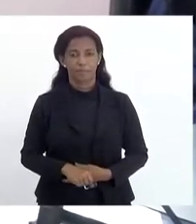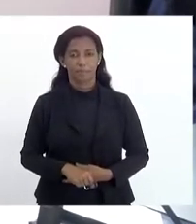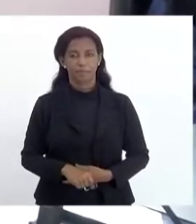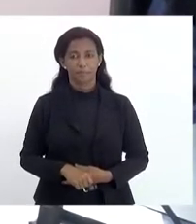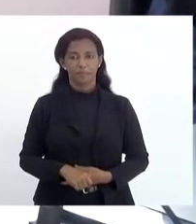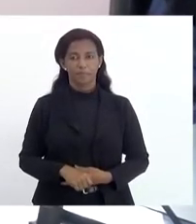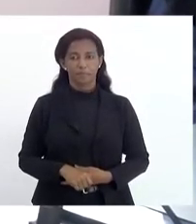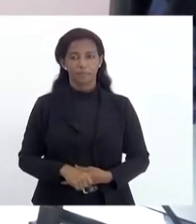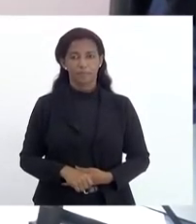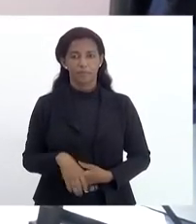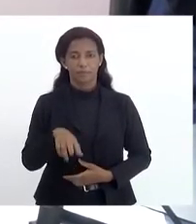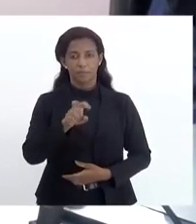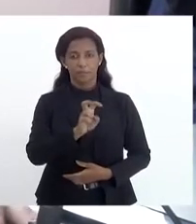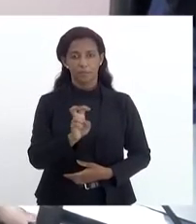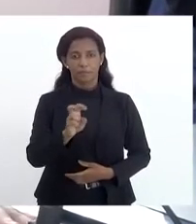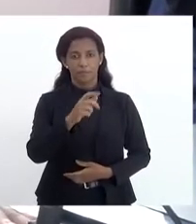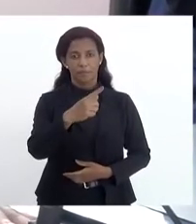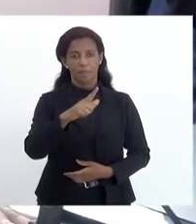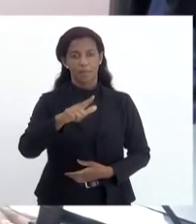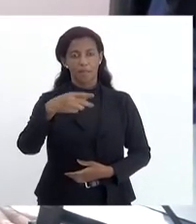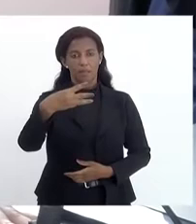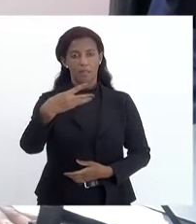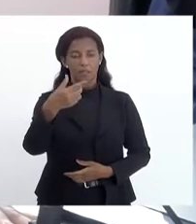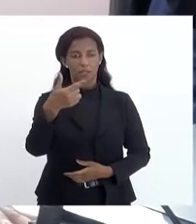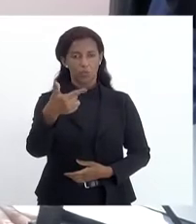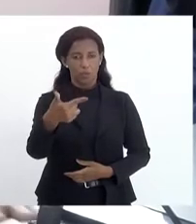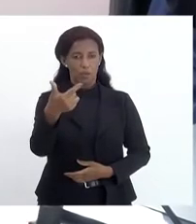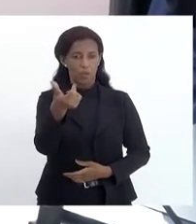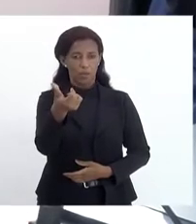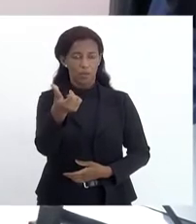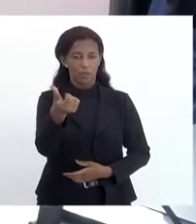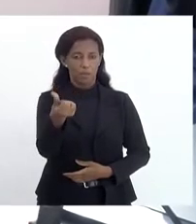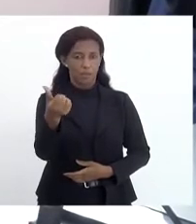Aprovado. 55, projeto de lei